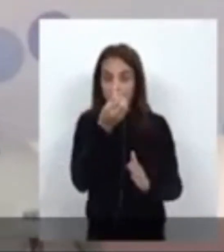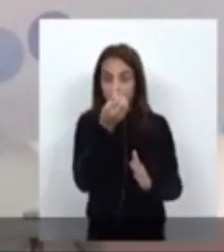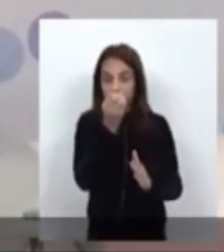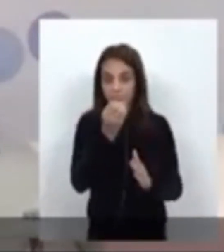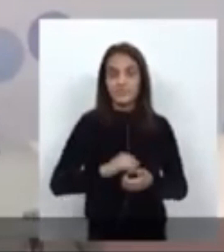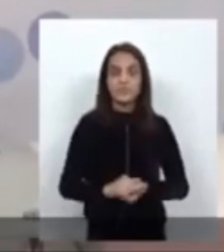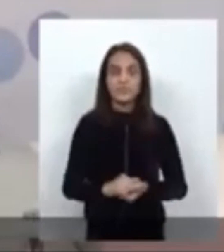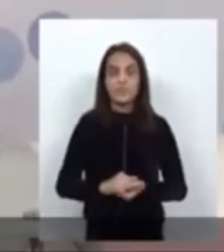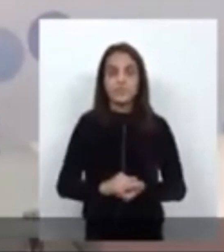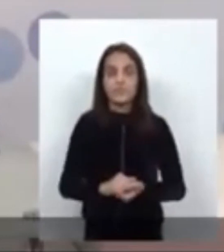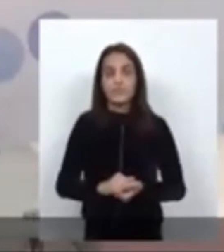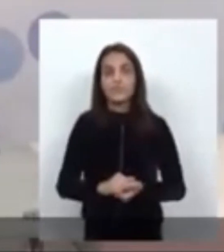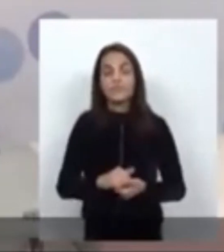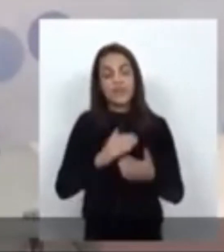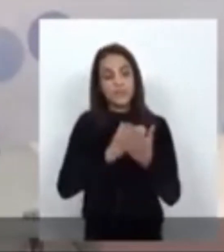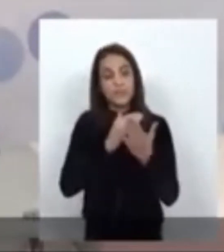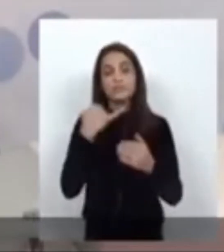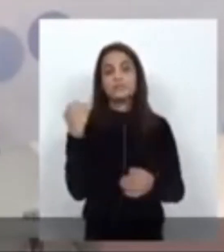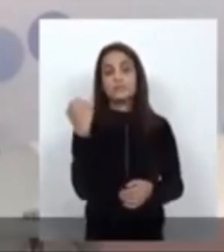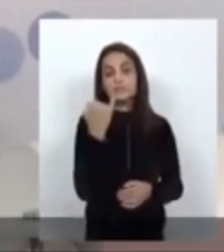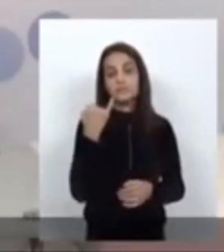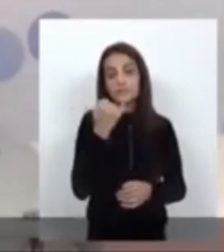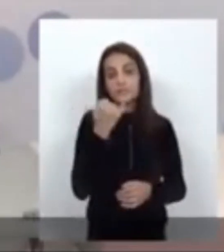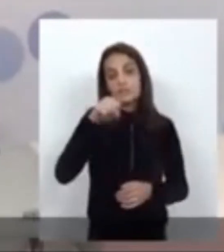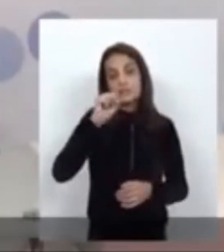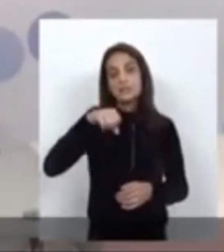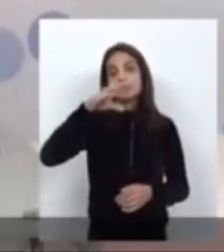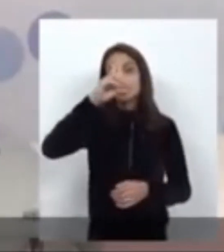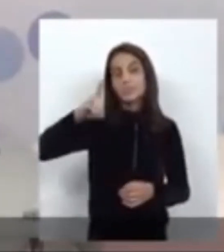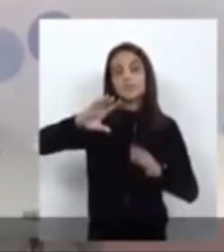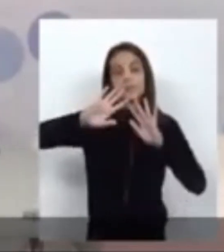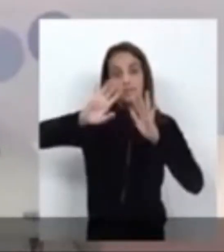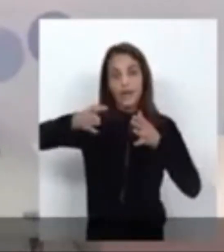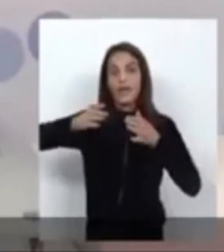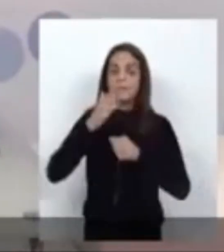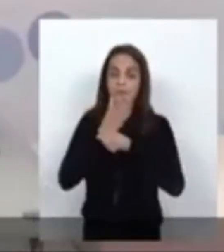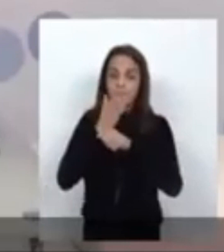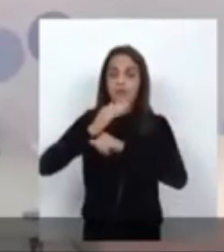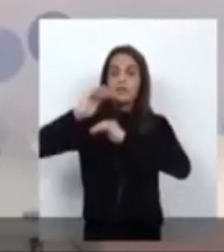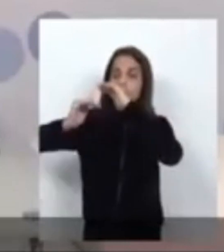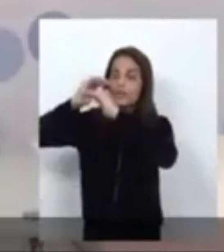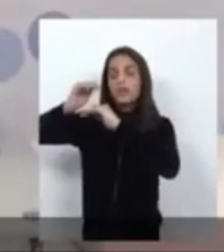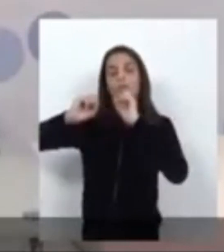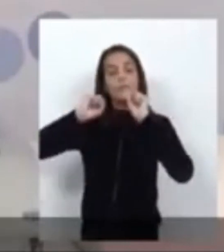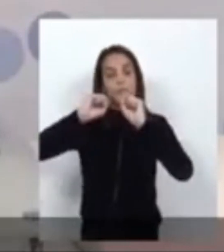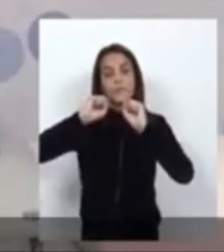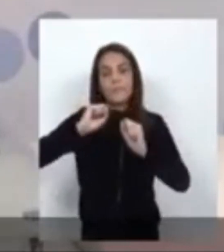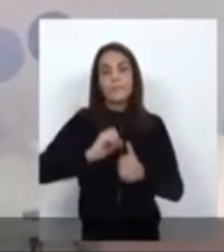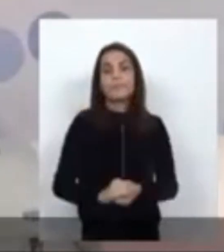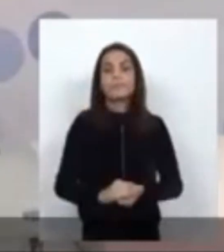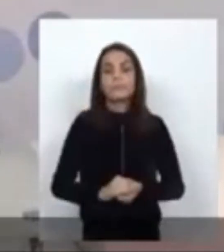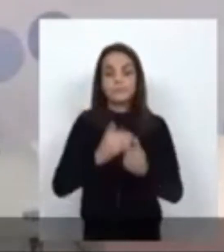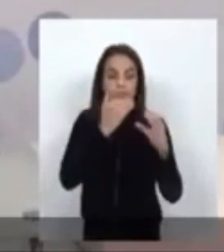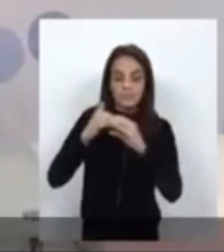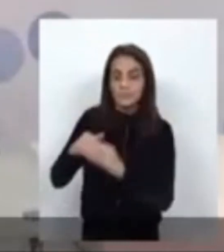No mais, é importante, sim, que os diretores que já participaram do processo possam fazer o compartilhamento